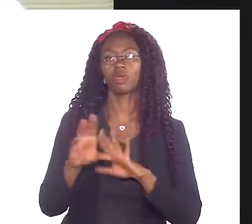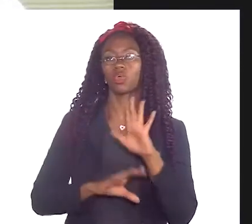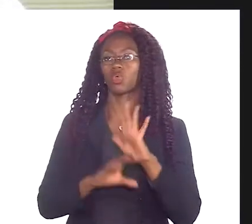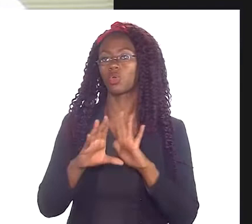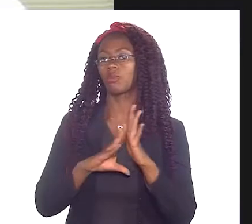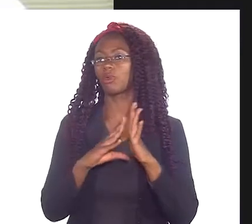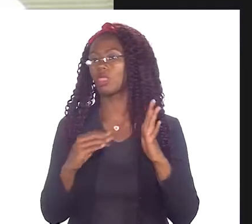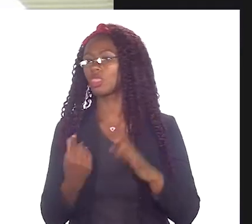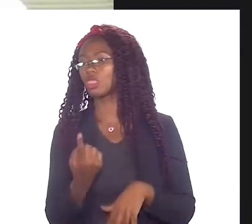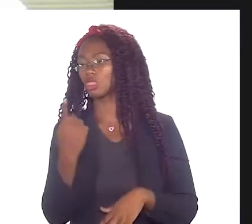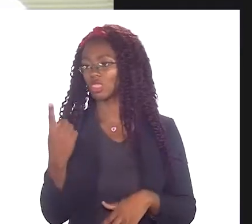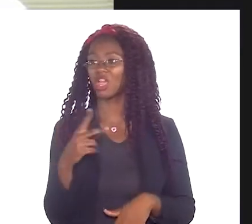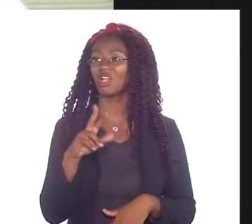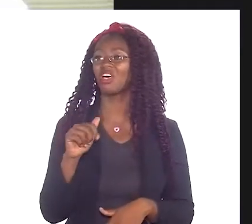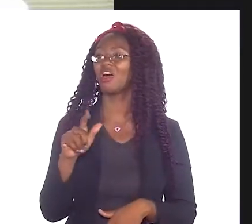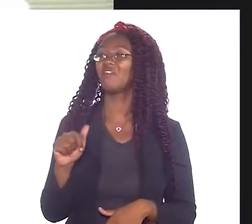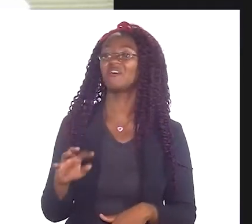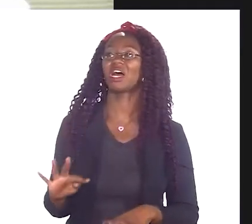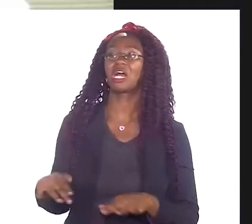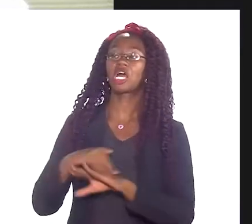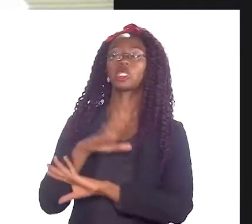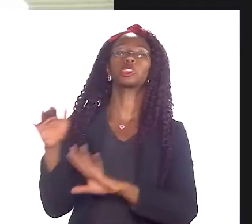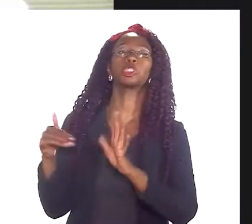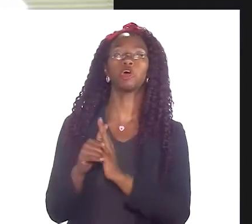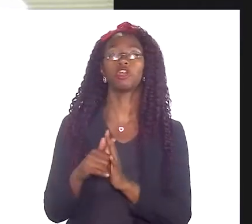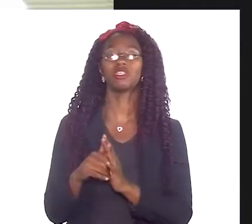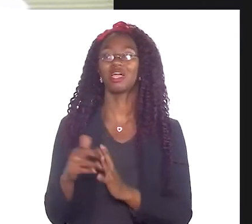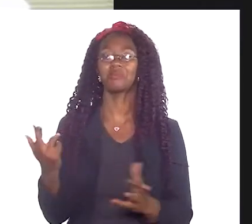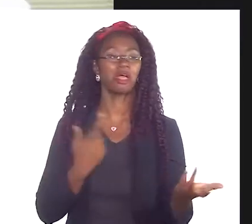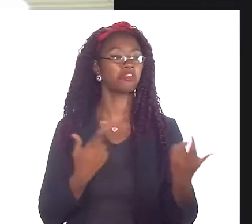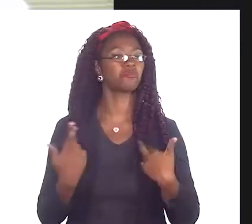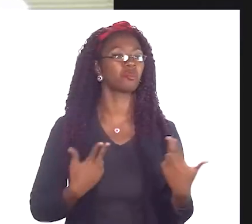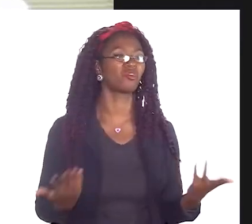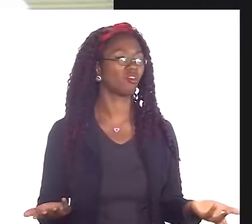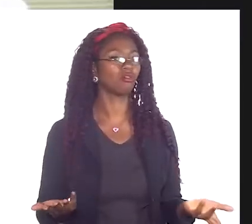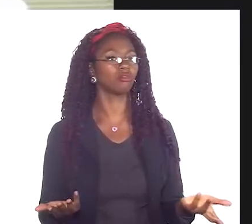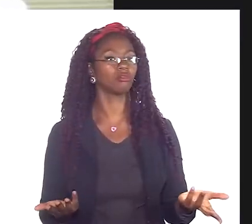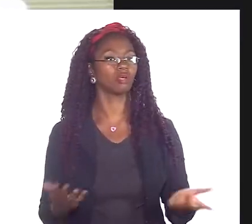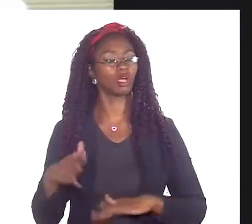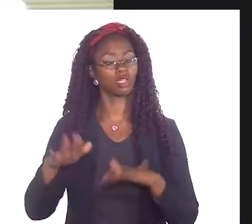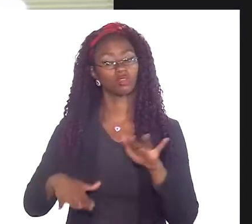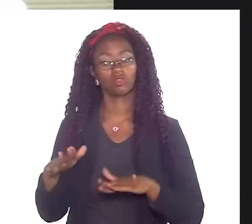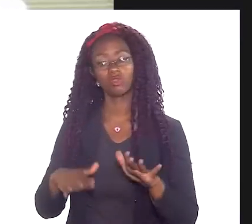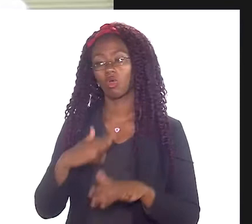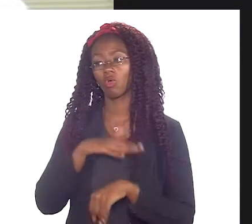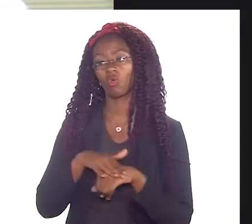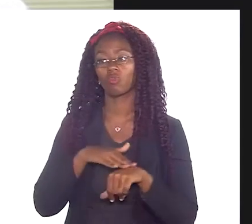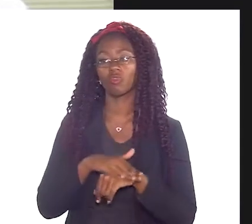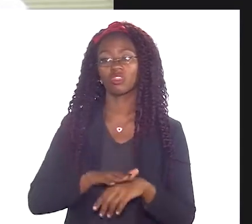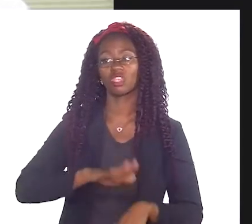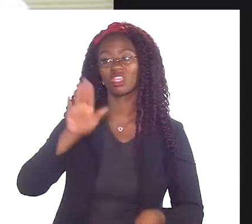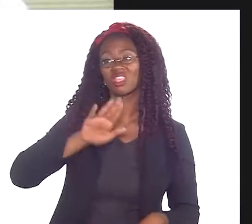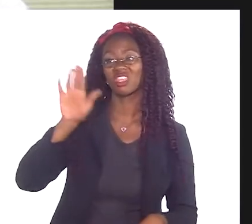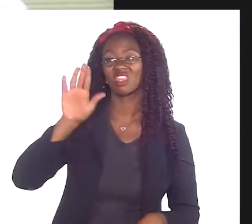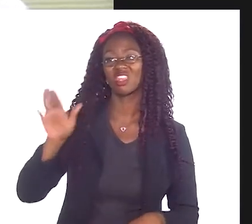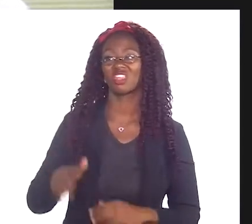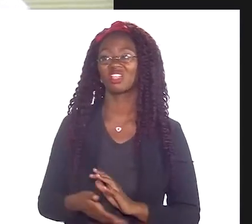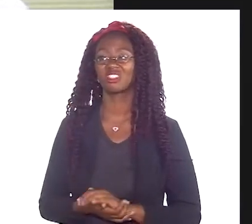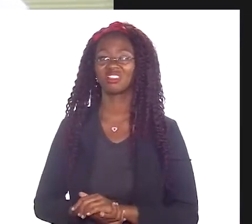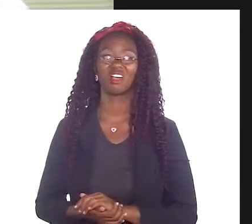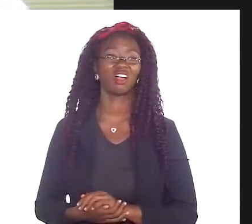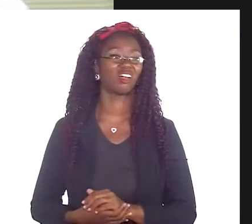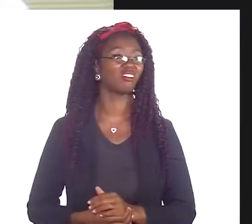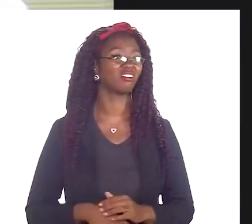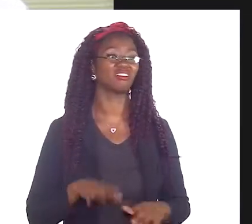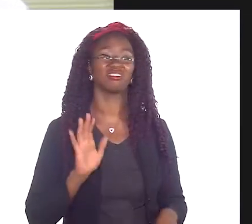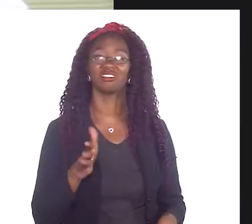modelo, vão mandar para todas as vagas e aquilo vai gerar resultado. Muitas vezes eu converso com candidatos, a pessoa fala, eu já